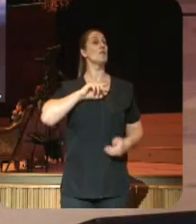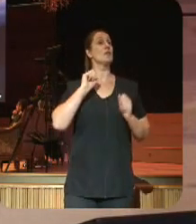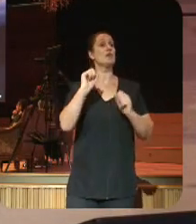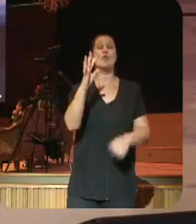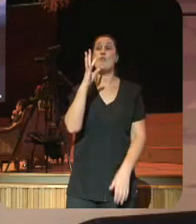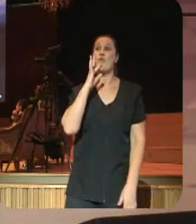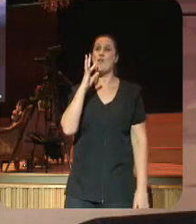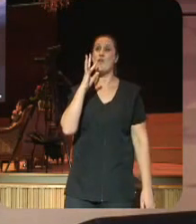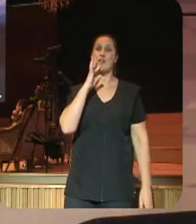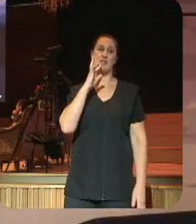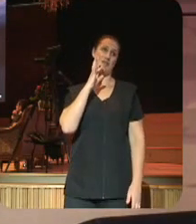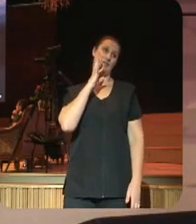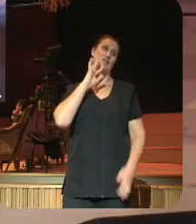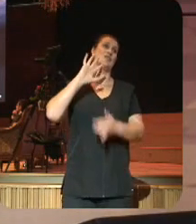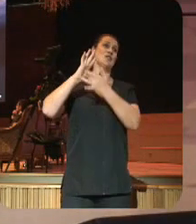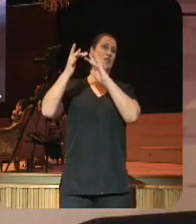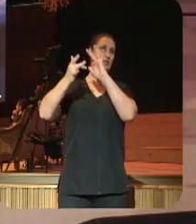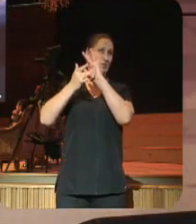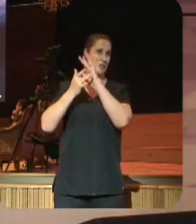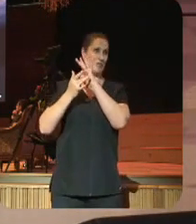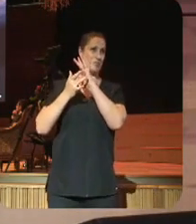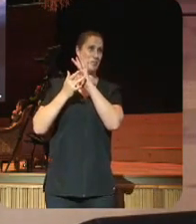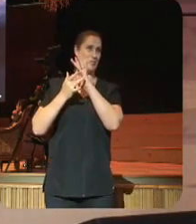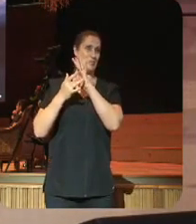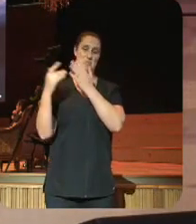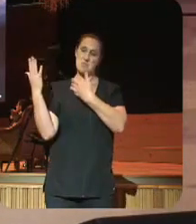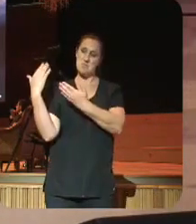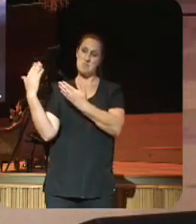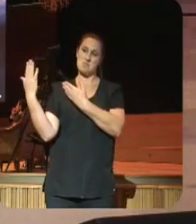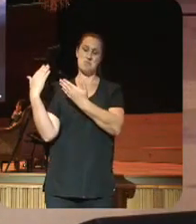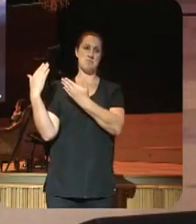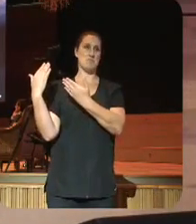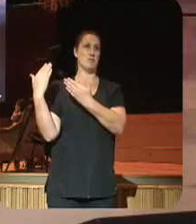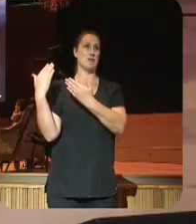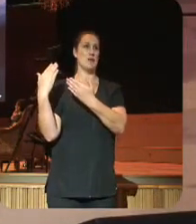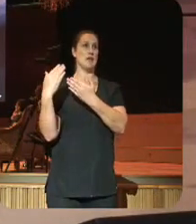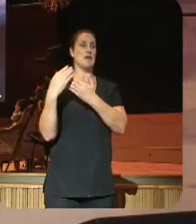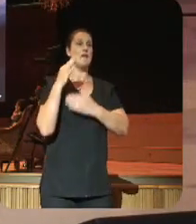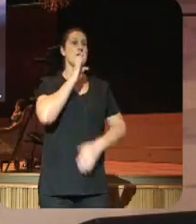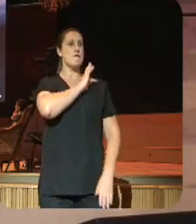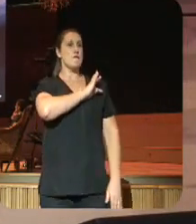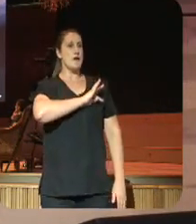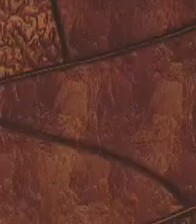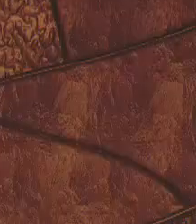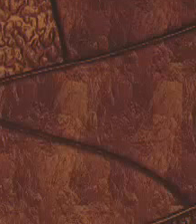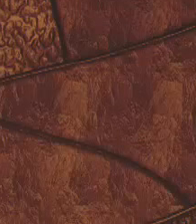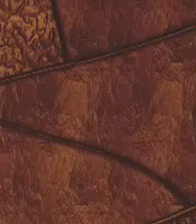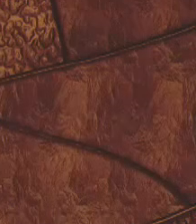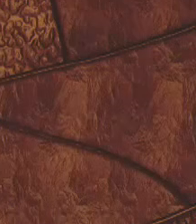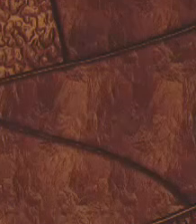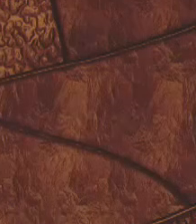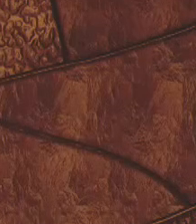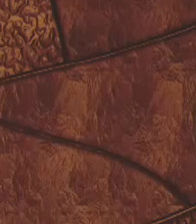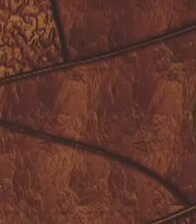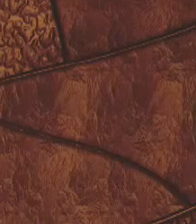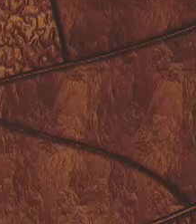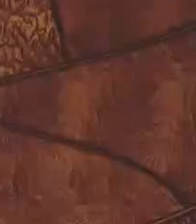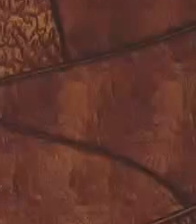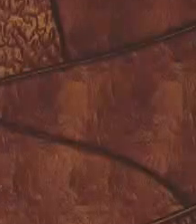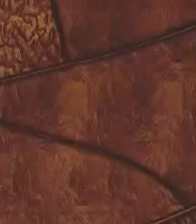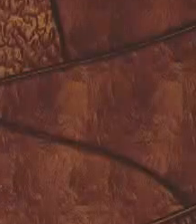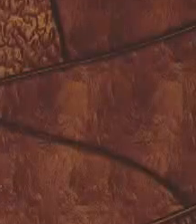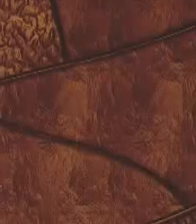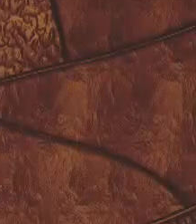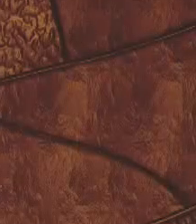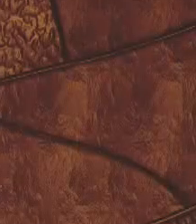de fato quem Ele é. Em Filipenses 2,7, a Bíblia vai dizer: mas esvaziou-se a si